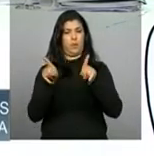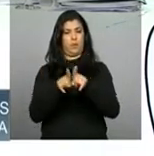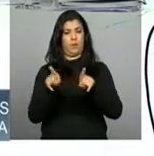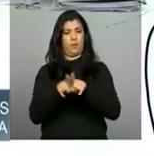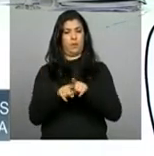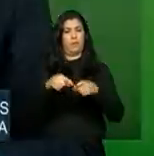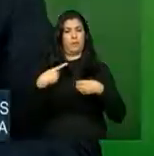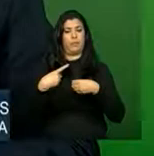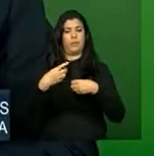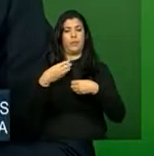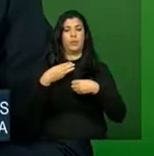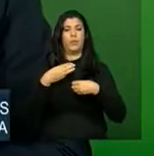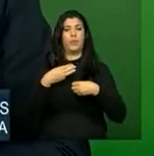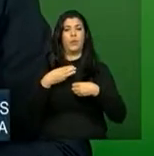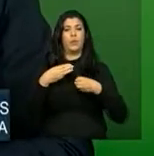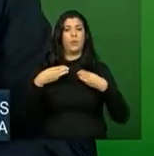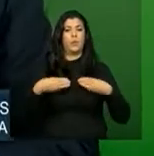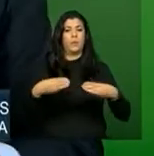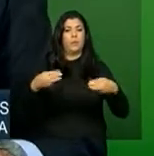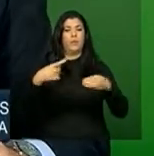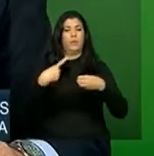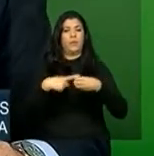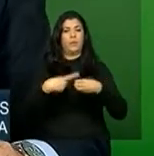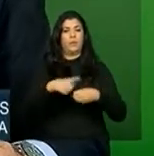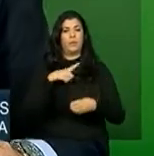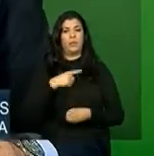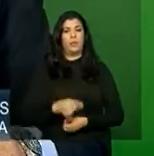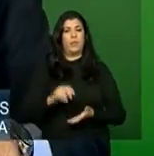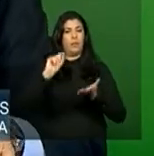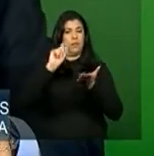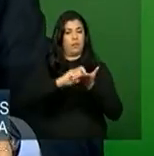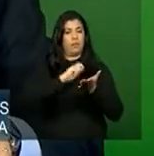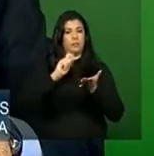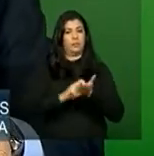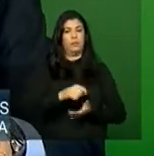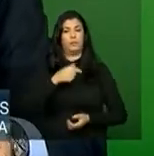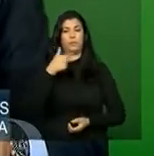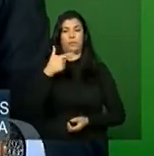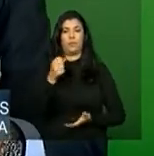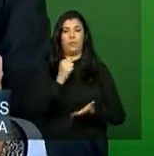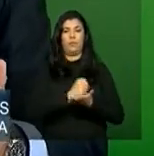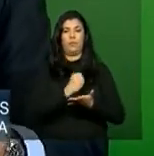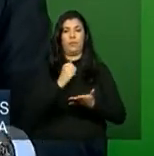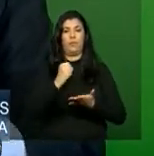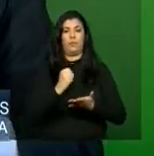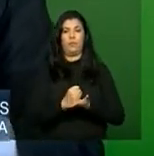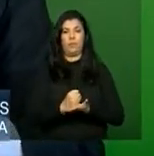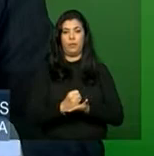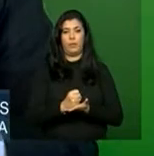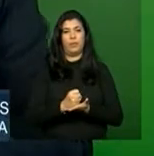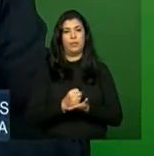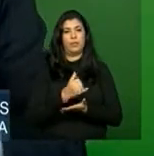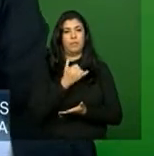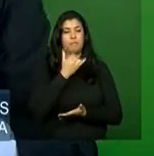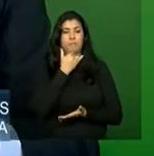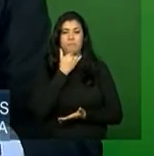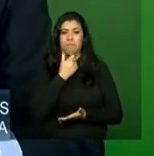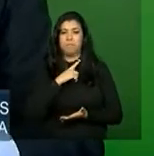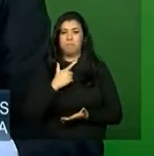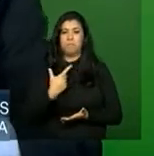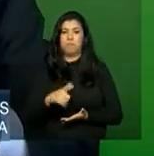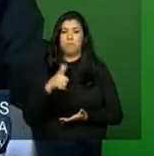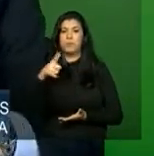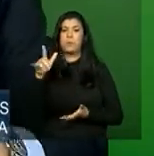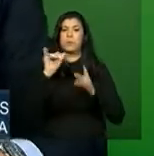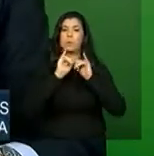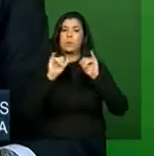de São Paulo era assinatura desses dois contratos não tenho essa outra